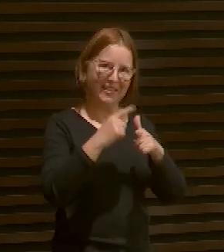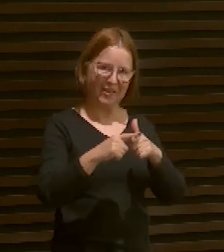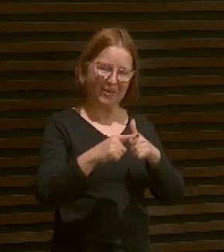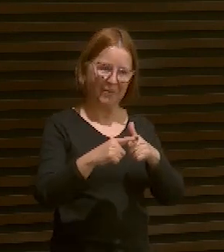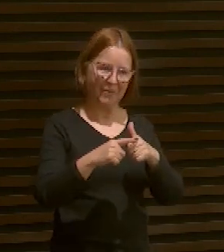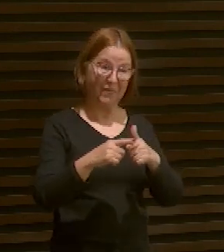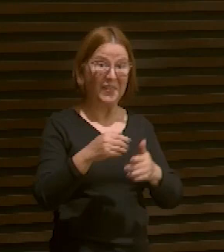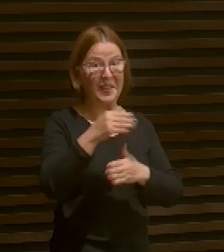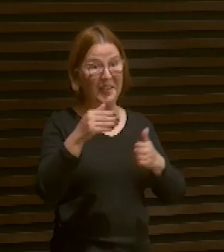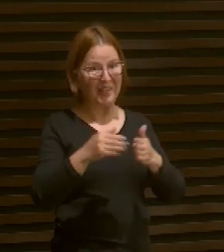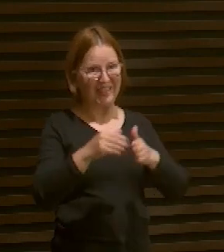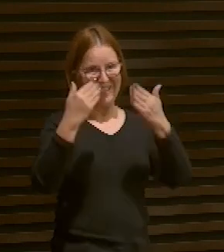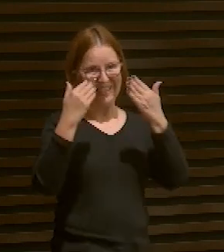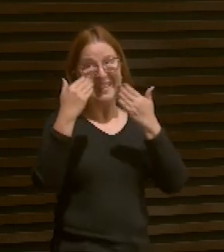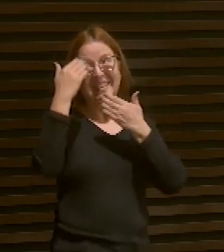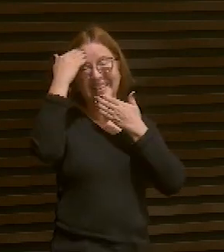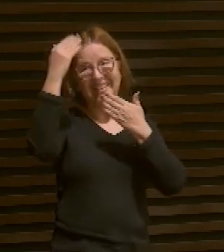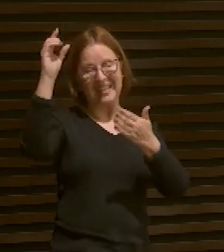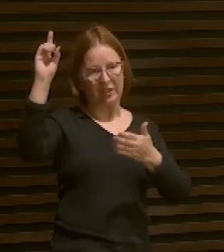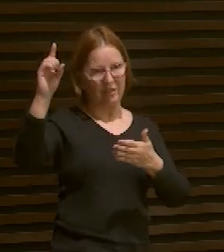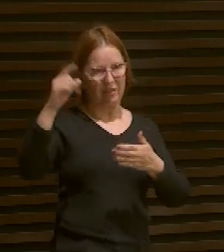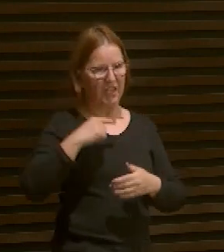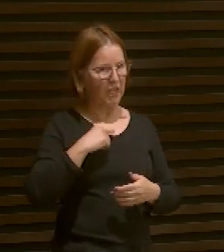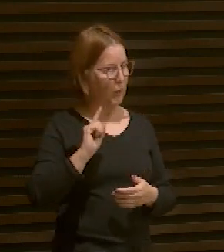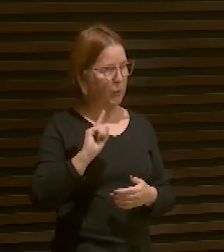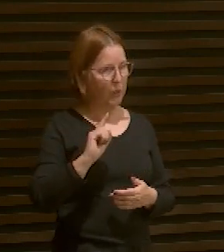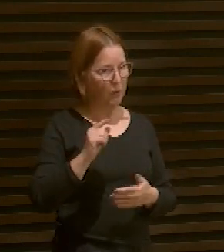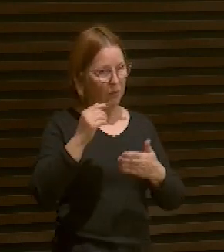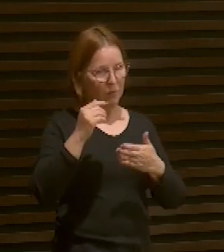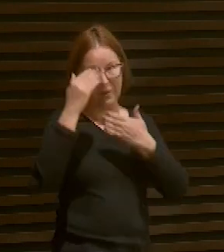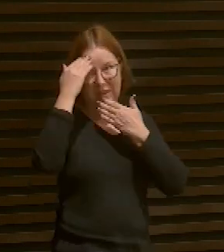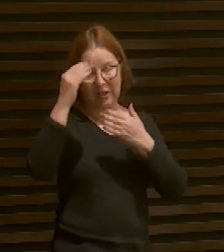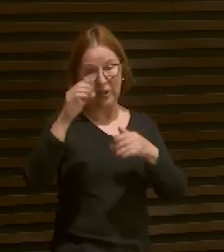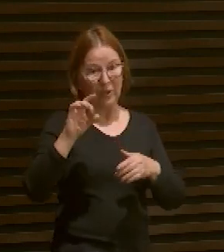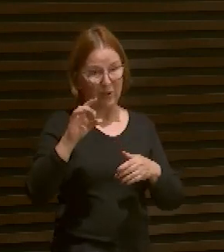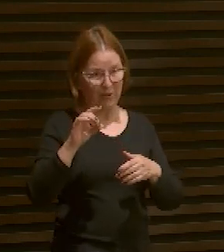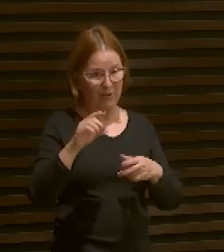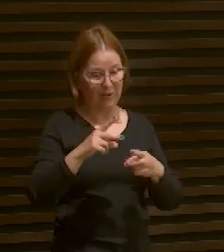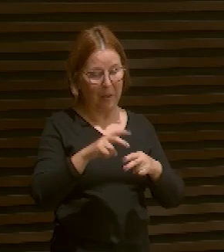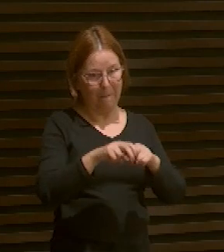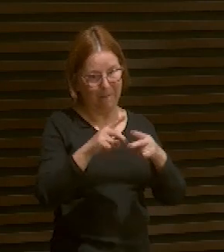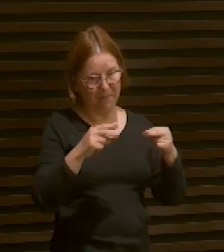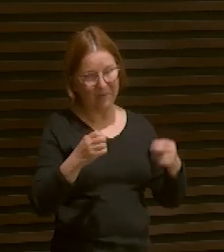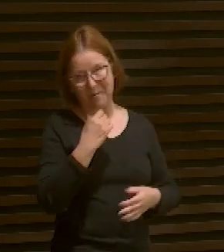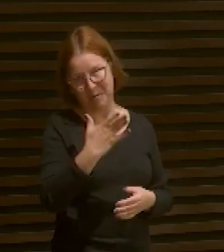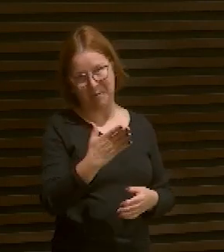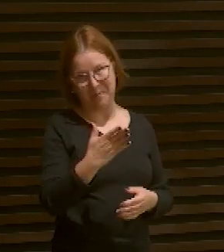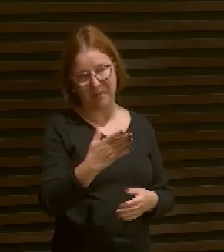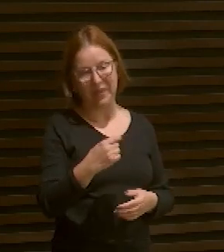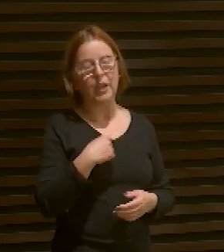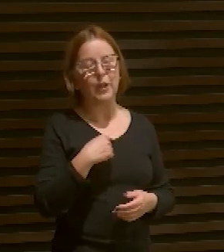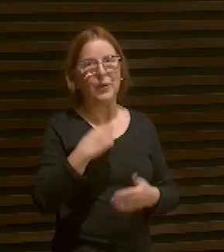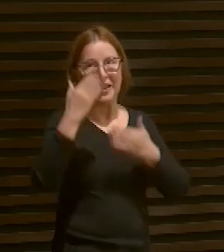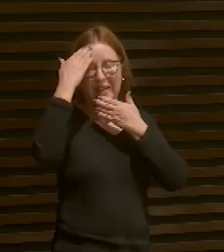Em tudo dai graça. Eu não vou dar graça somente quando estiver bom. Eu vou dar graça quando estiver bom